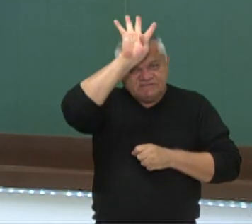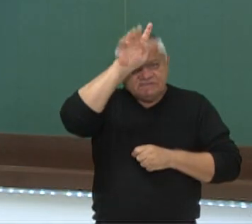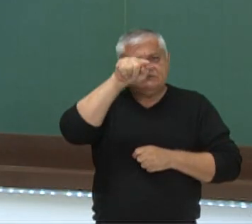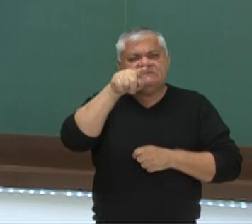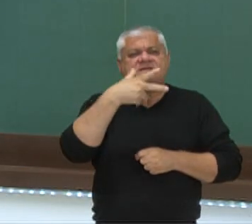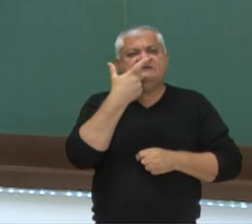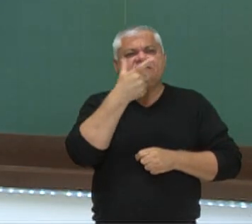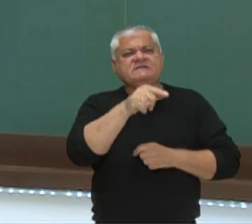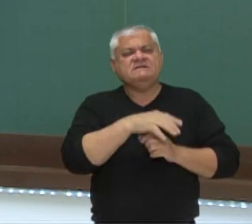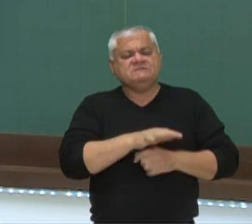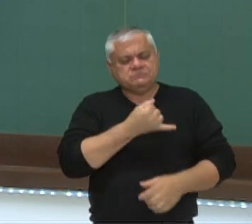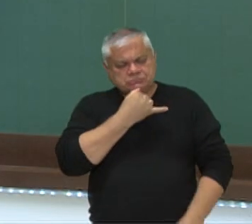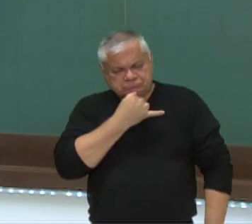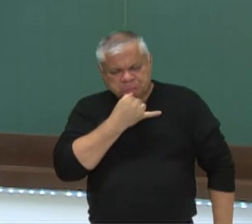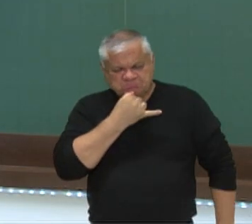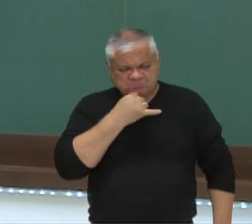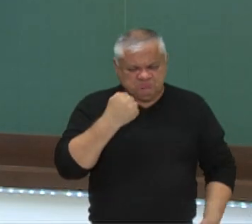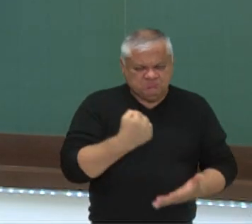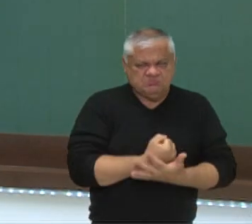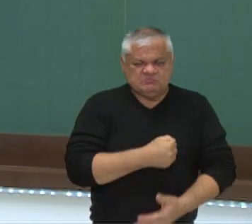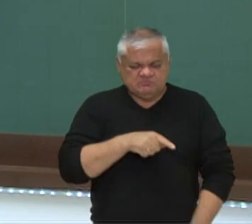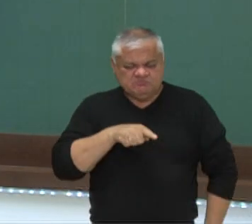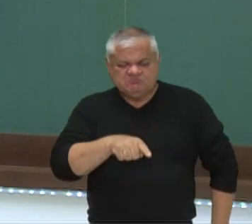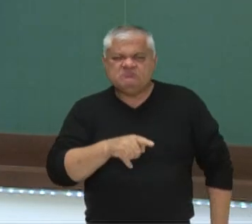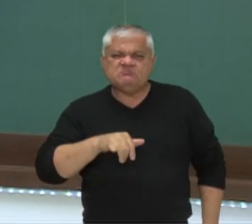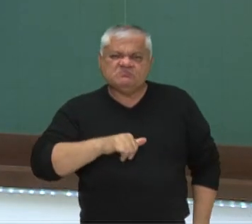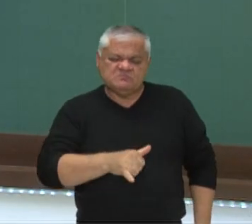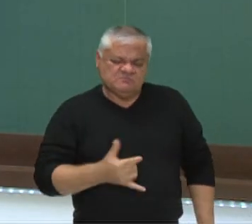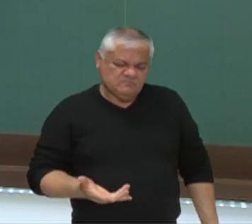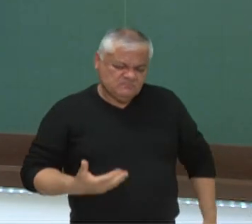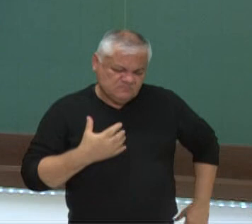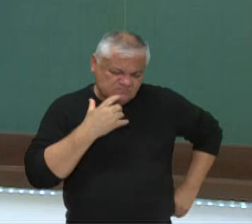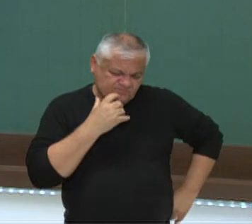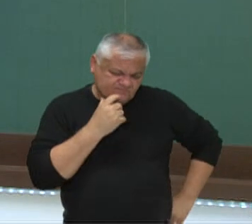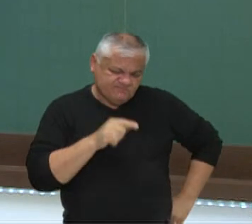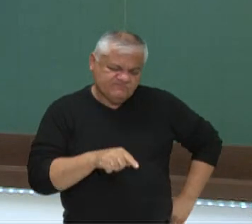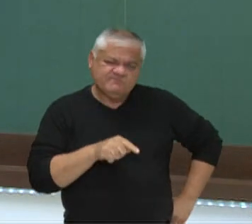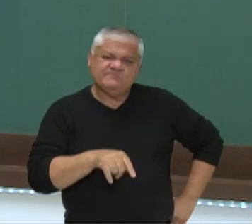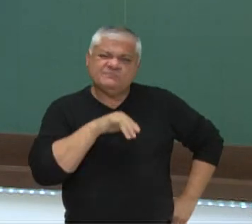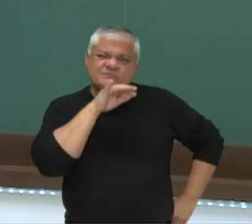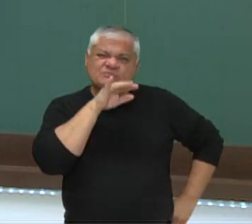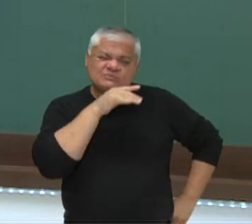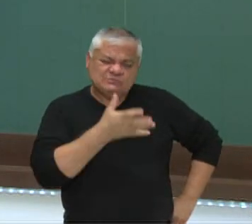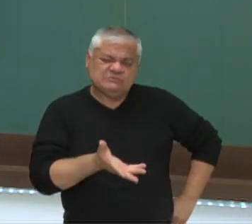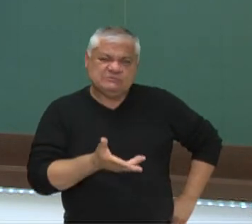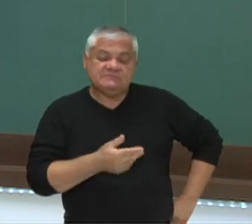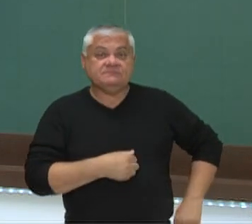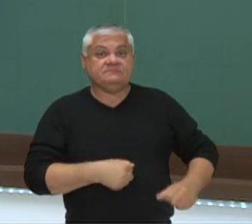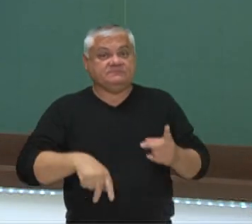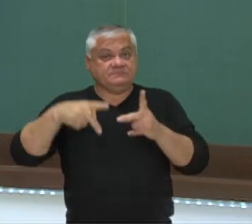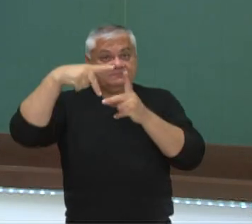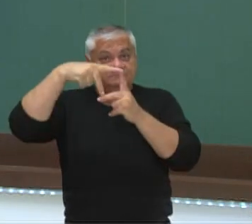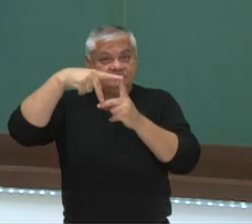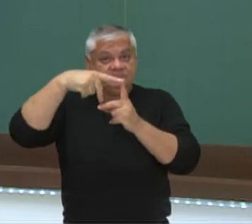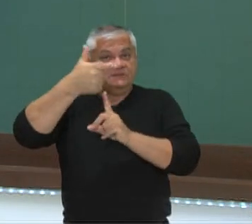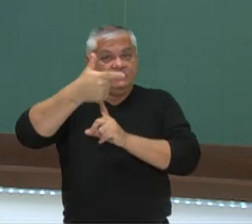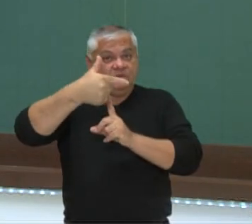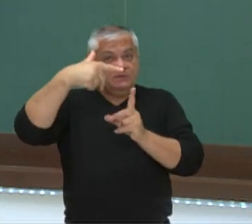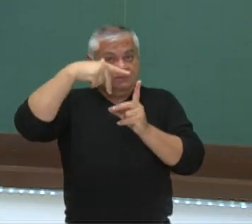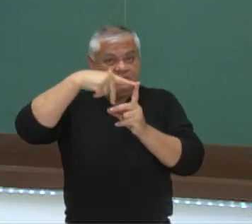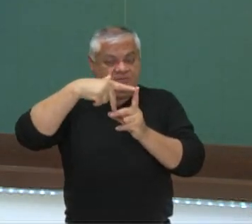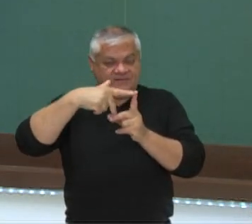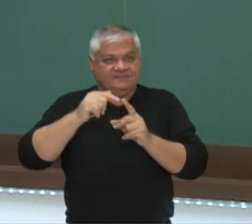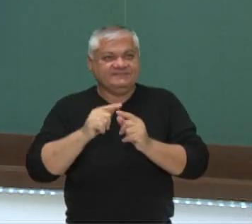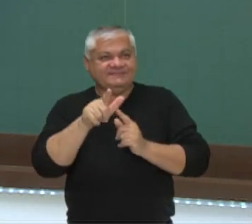personagem, estava triste, ele estava olhando ali meio pasmo para o seu brinquedo. Já no último quadrinho, ele estava